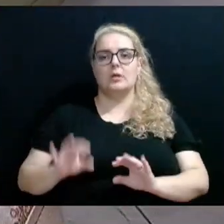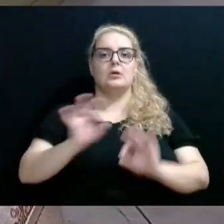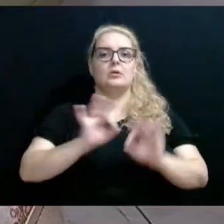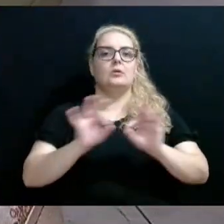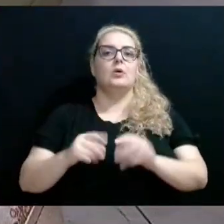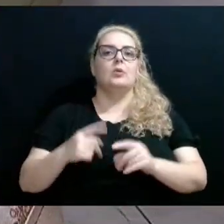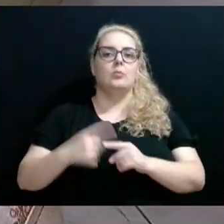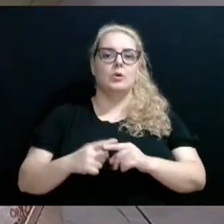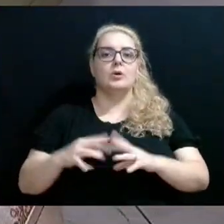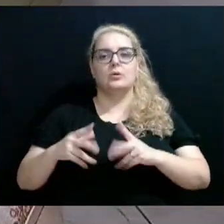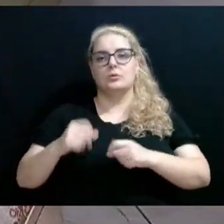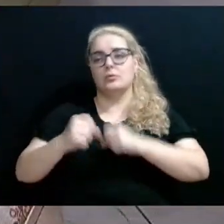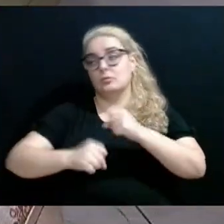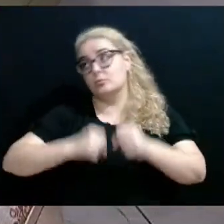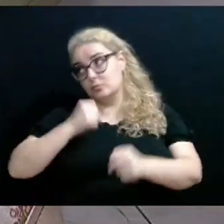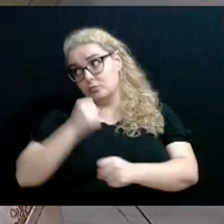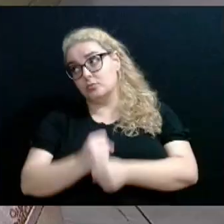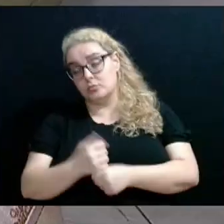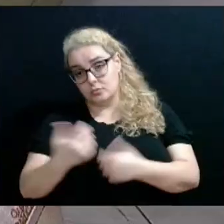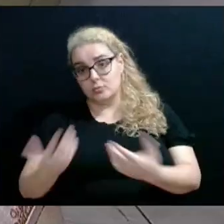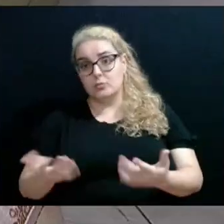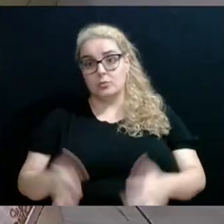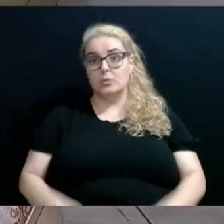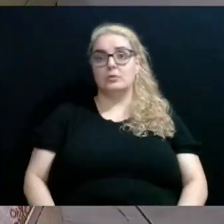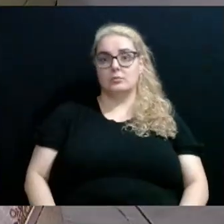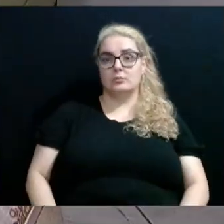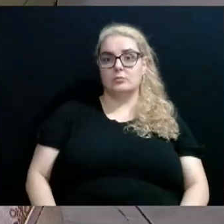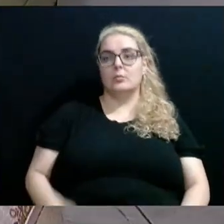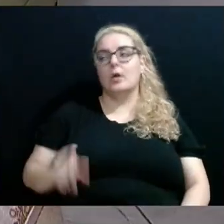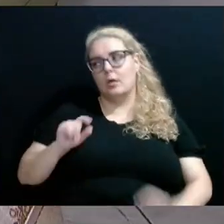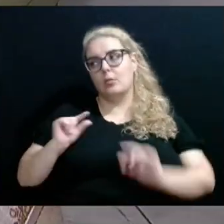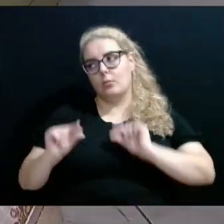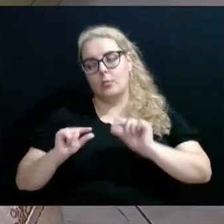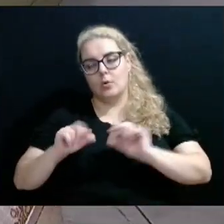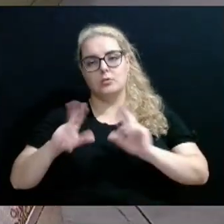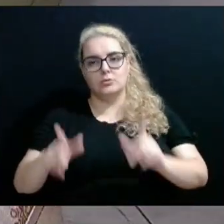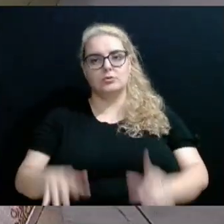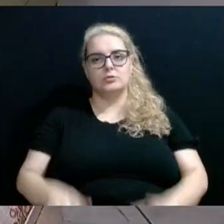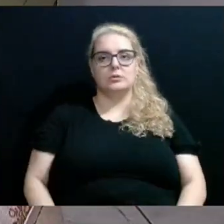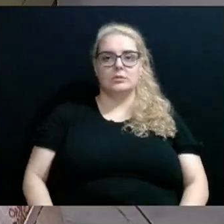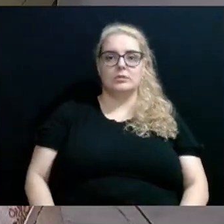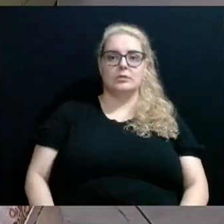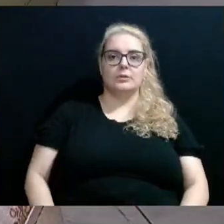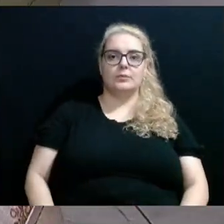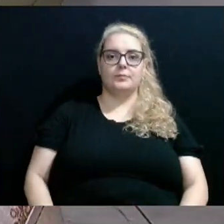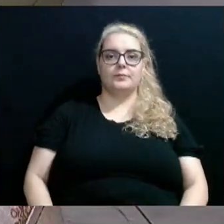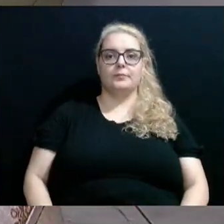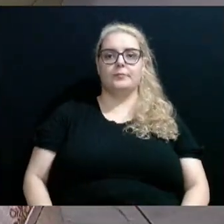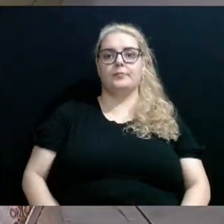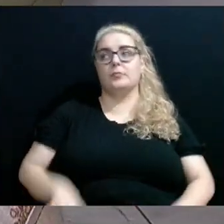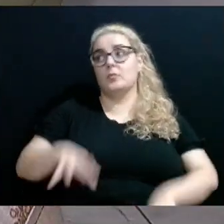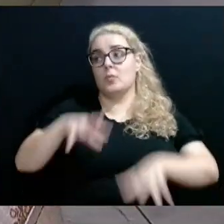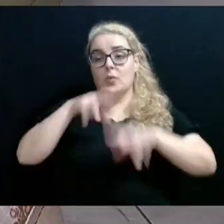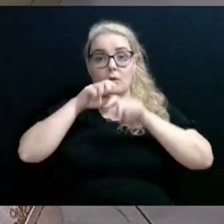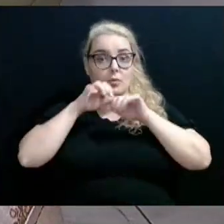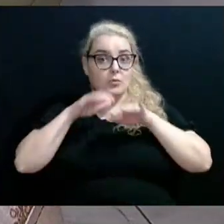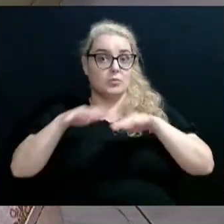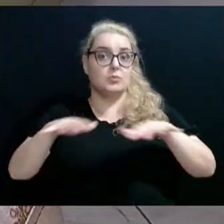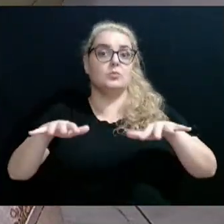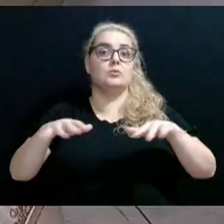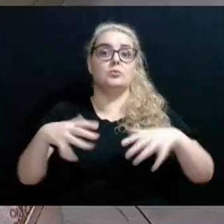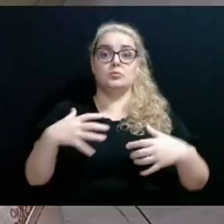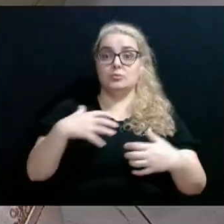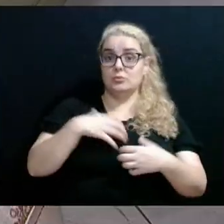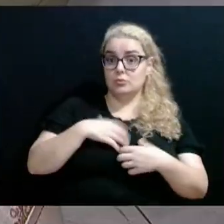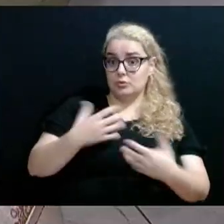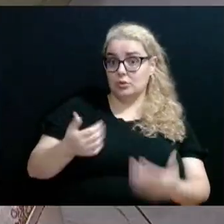ano acaba sendo um pouco diferente, né? Até mesmo no aroma, até mesmo no jeito, né? As